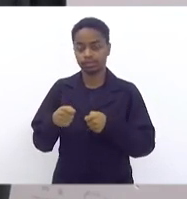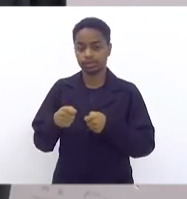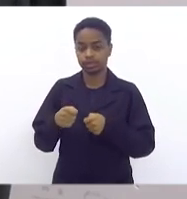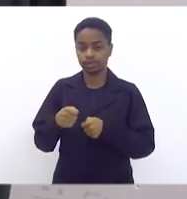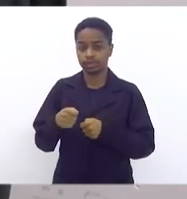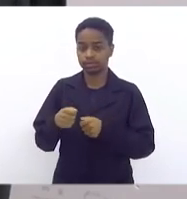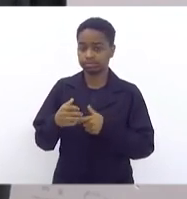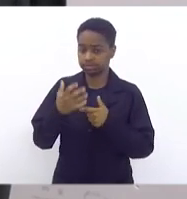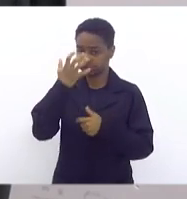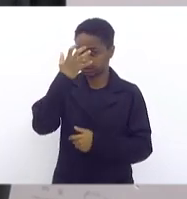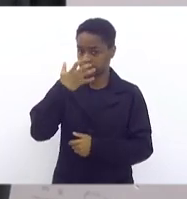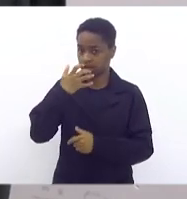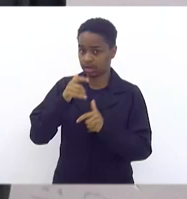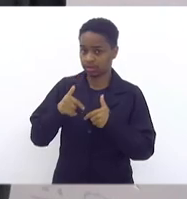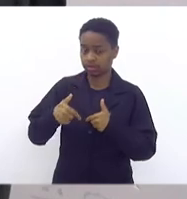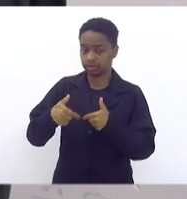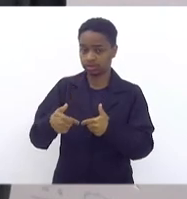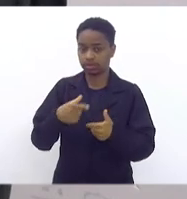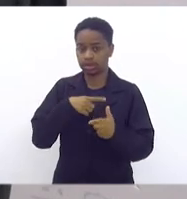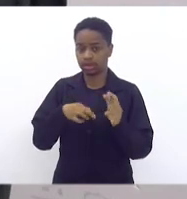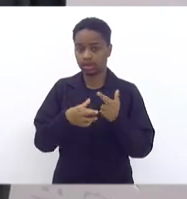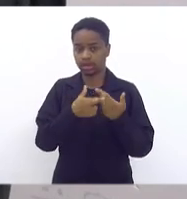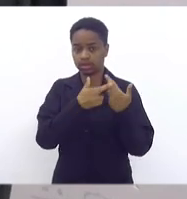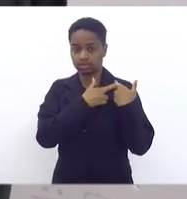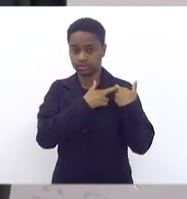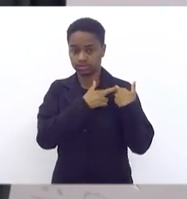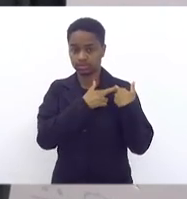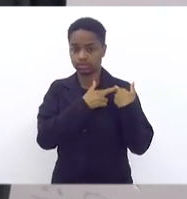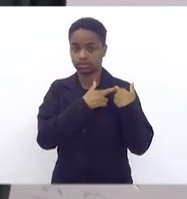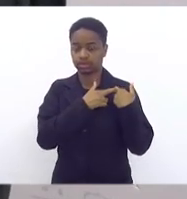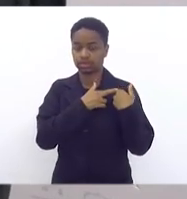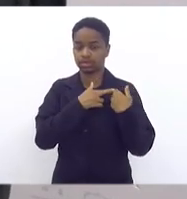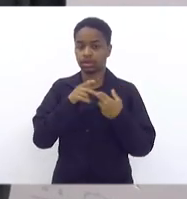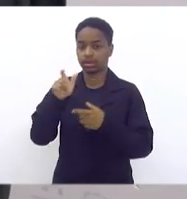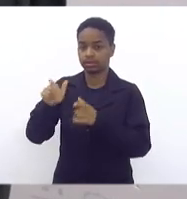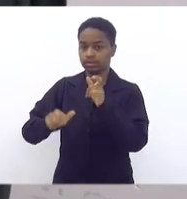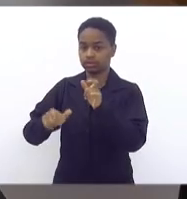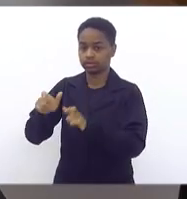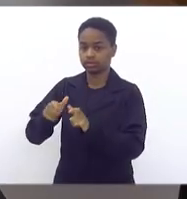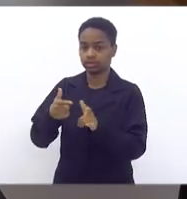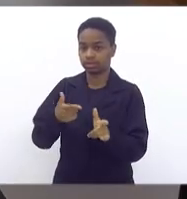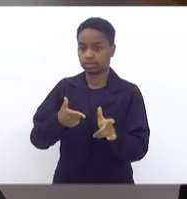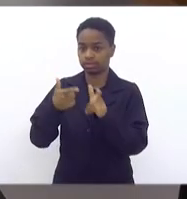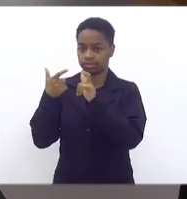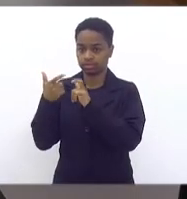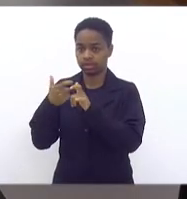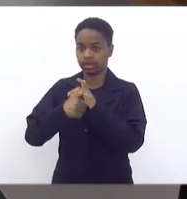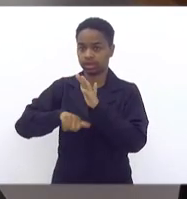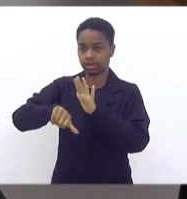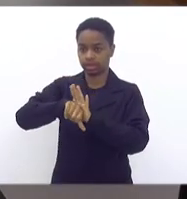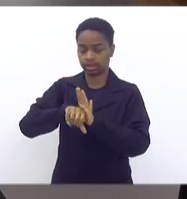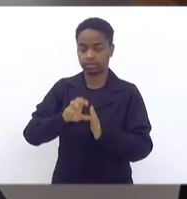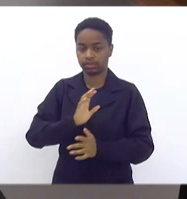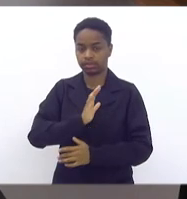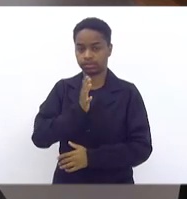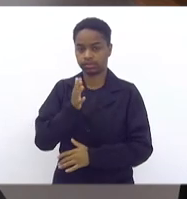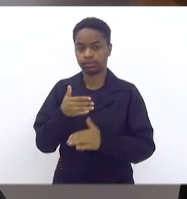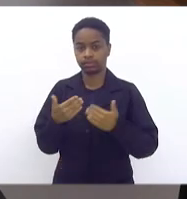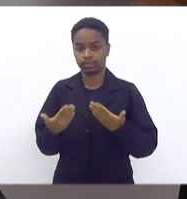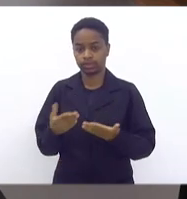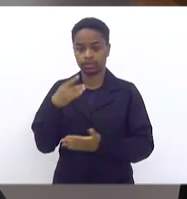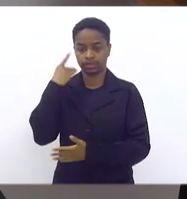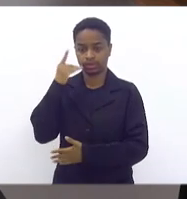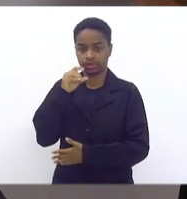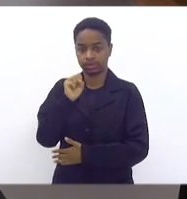tão importante e fundamental na na responsabilização doss autores desse crime Bárbaro então deputada